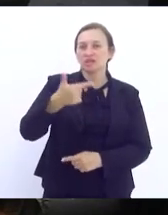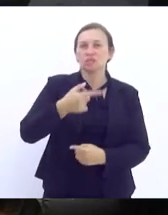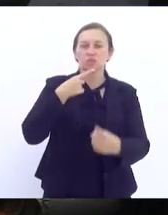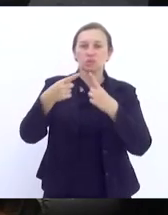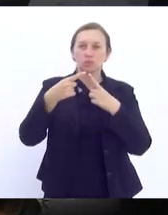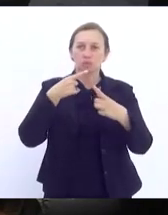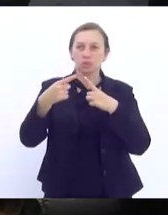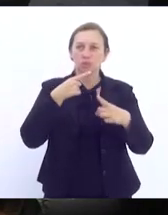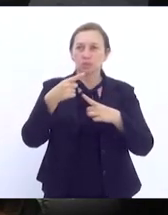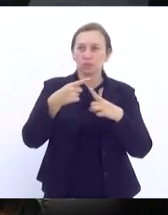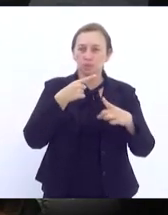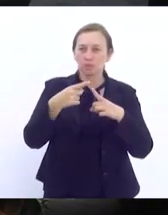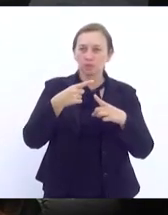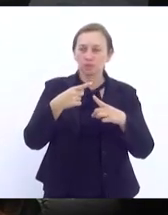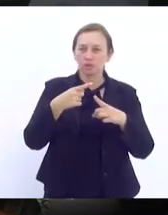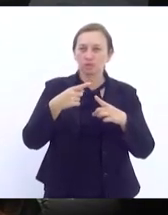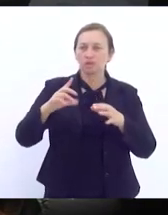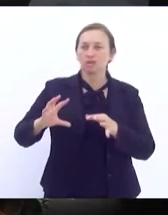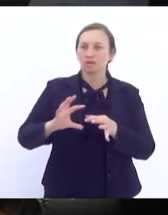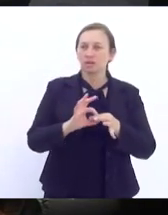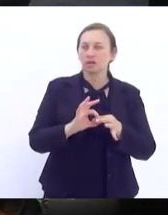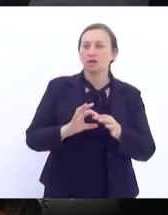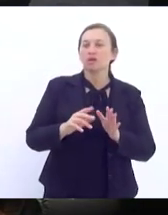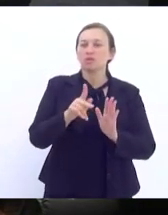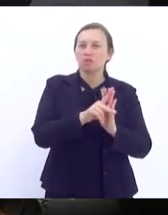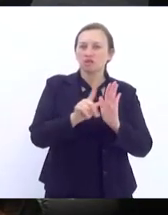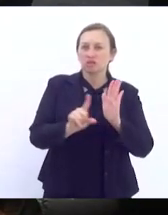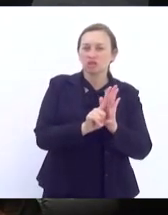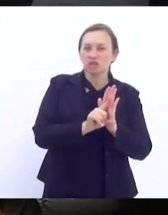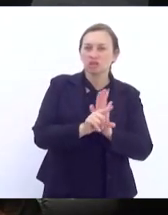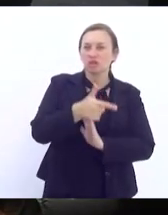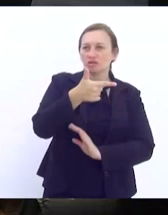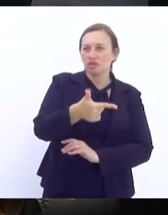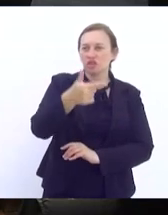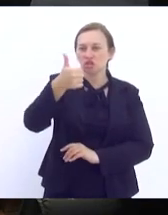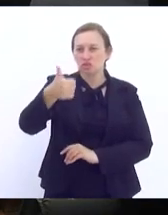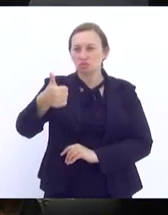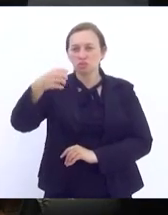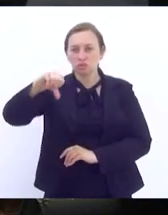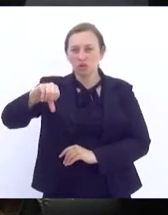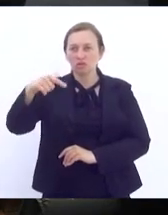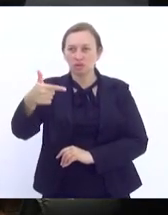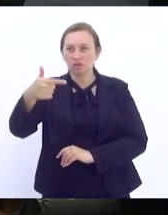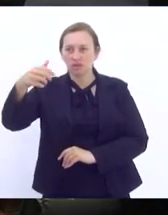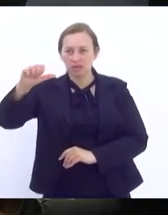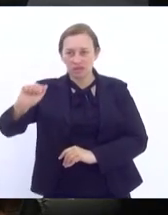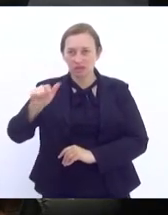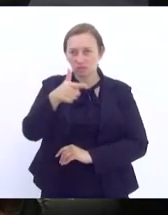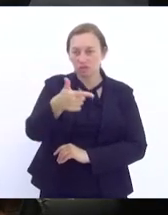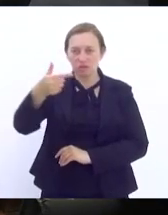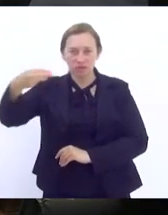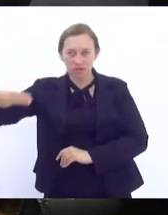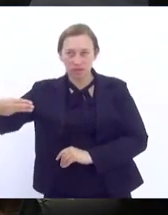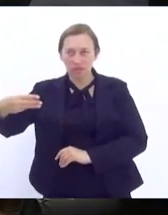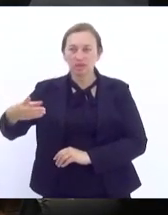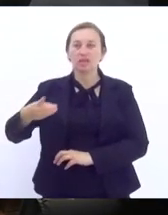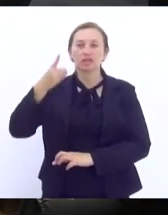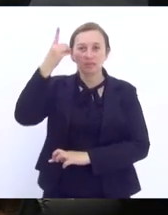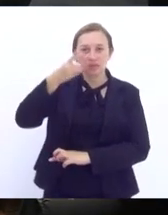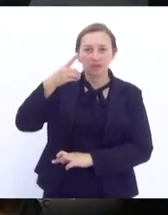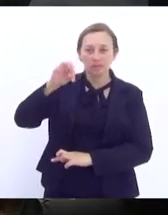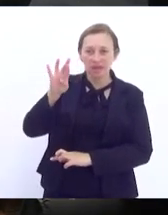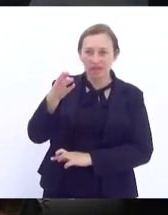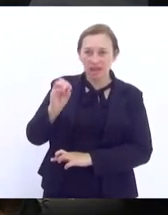discussão é da ação do vencido assim emendada projetos de lei número 2192 A 2013 de autoria Deputado Bernardo Rossi